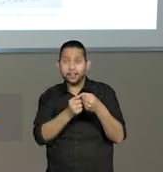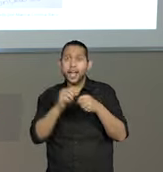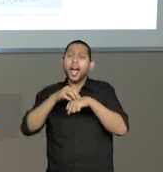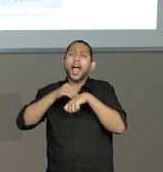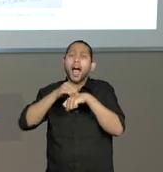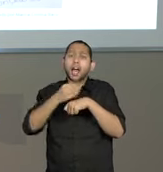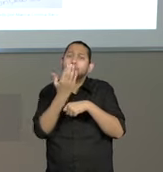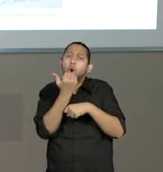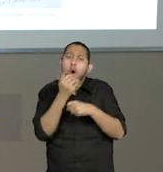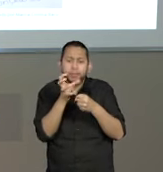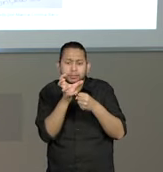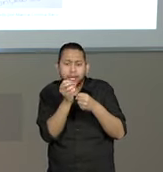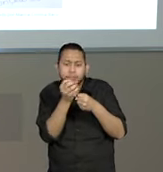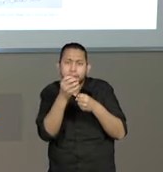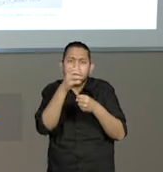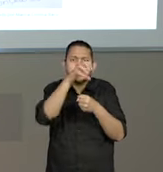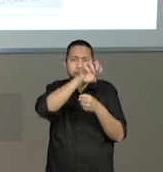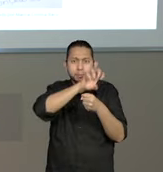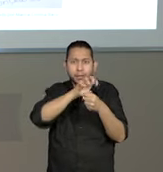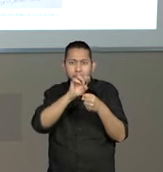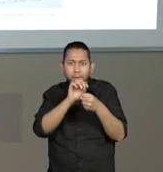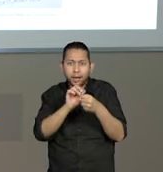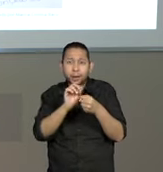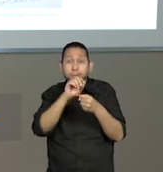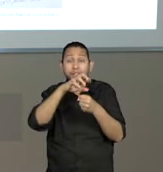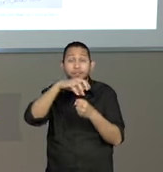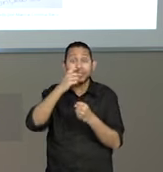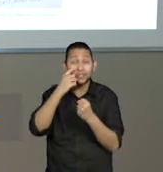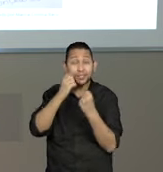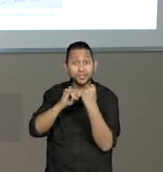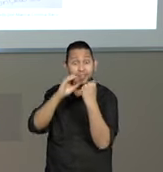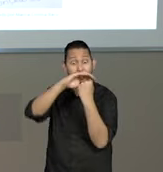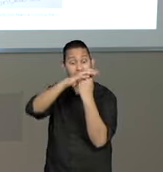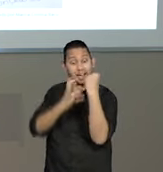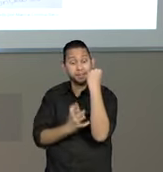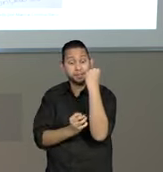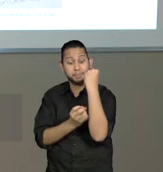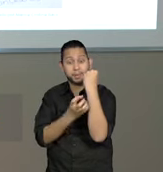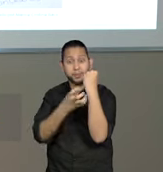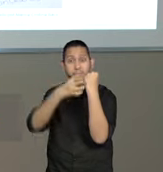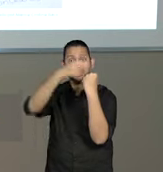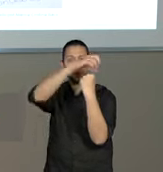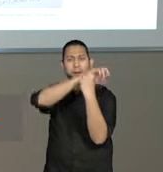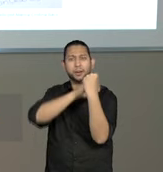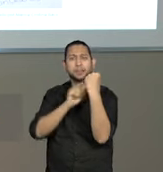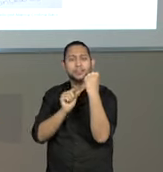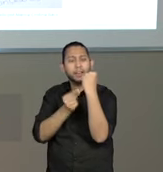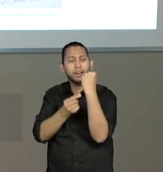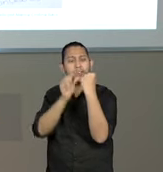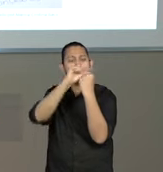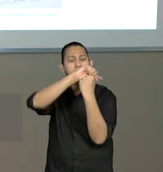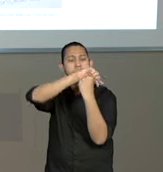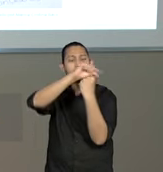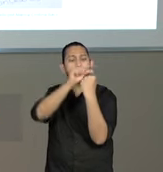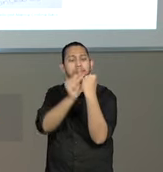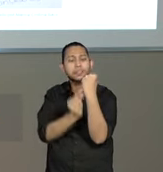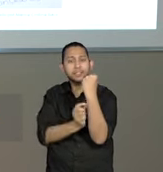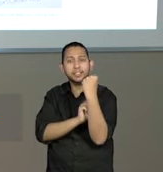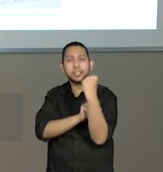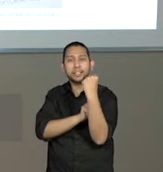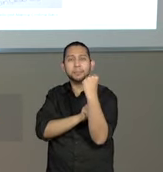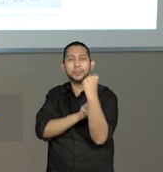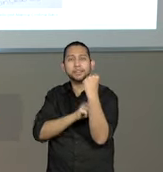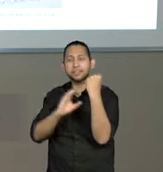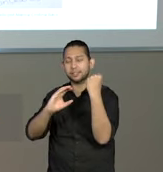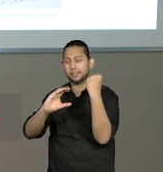gente come, mas mais para a pontinha aqui, ó, tem uma região mais clarinha ali e